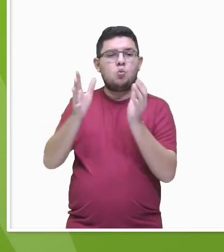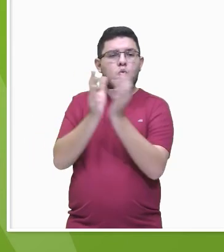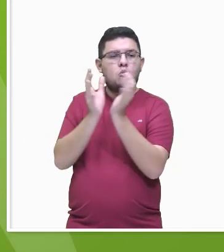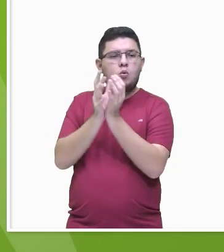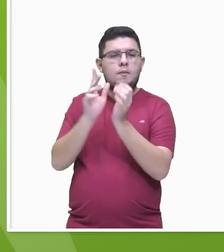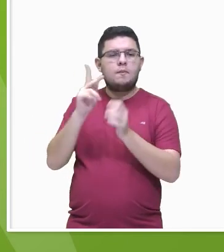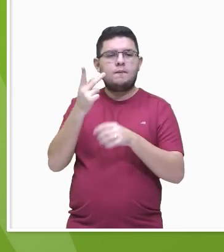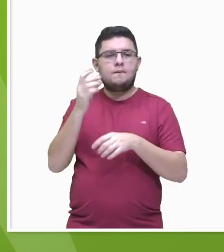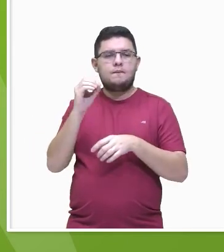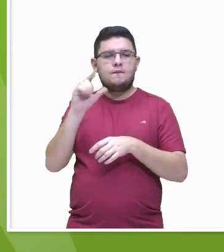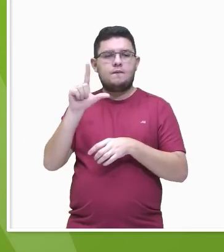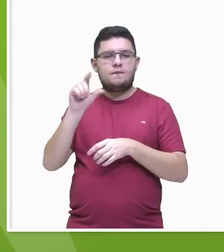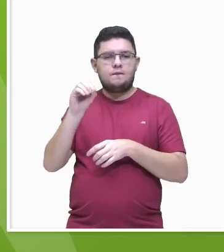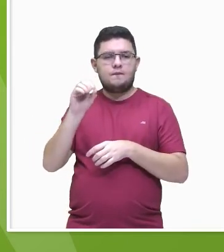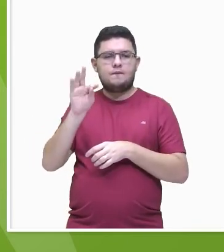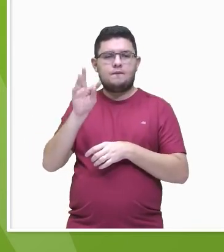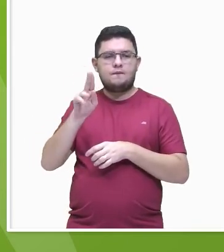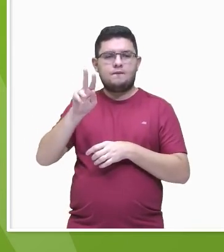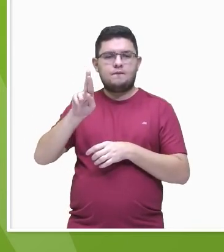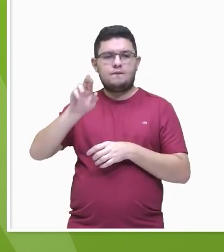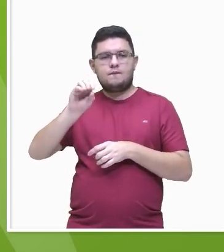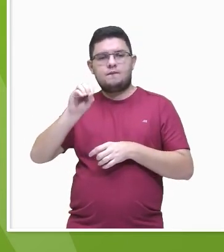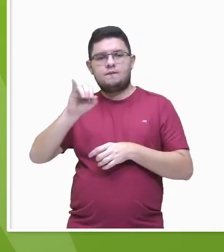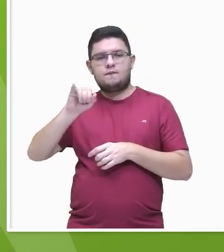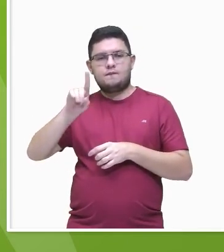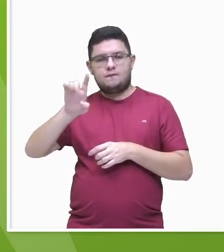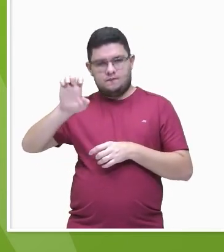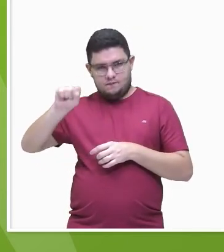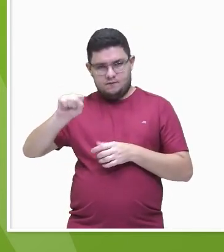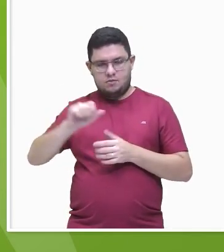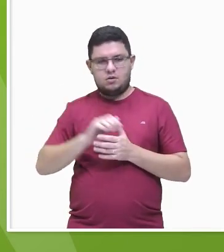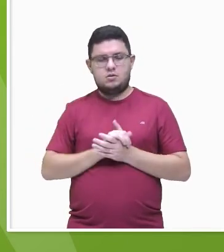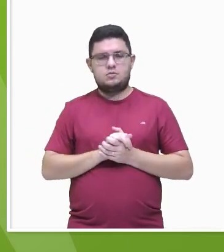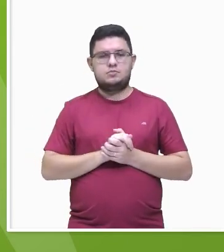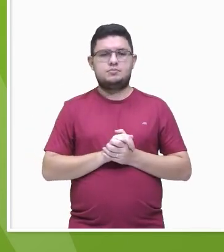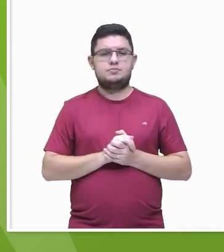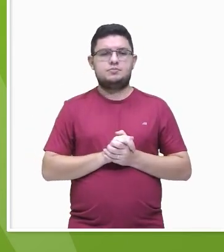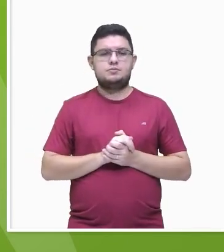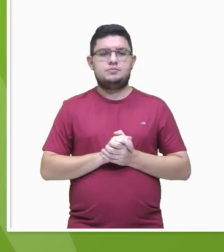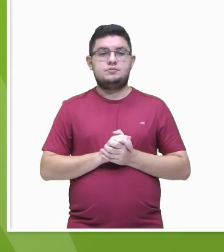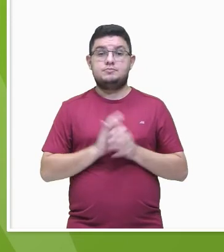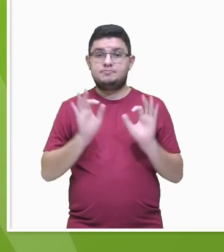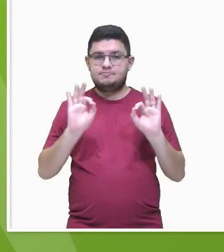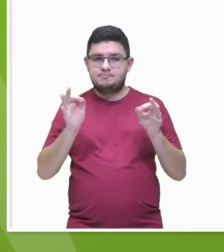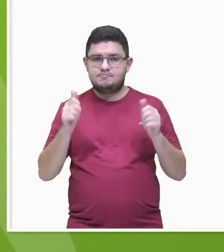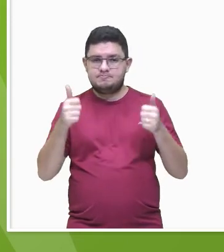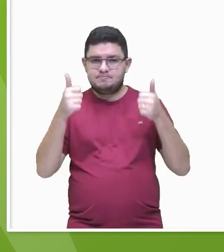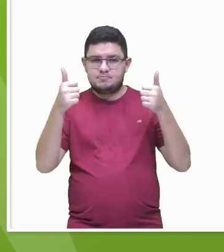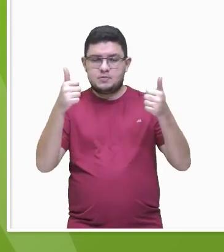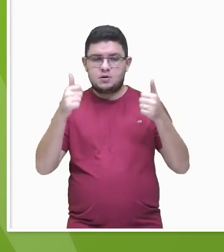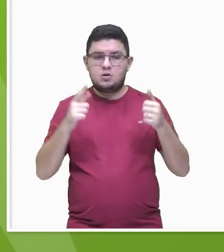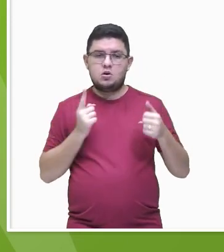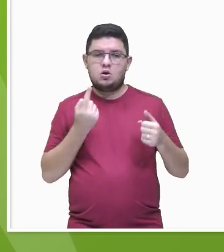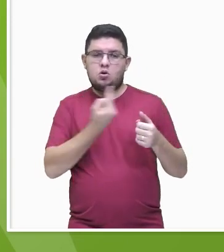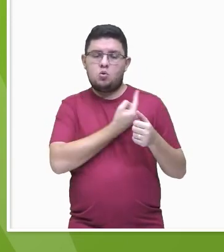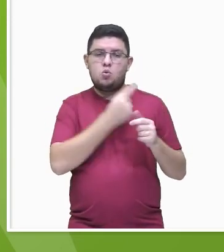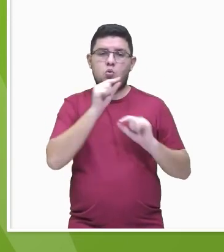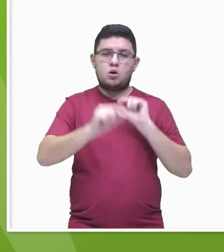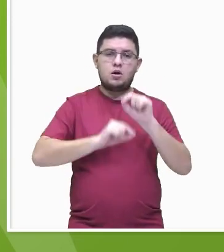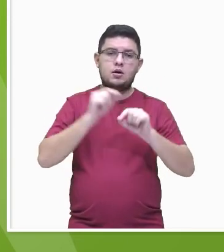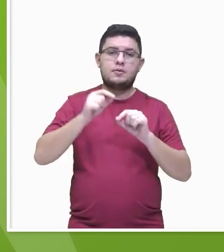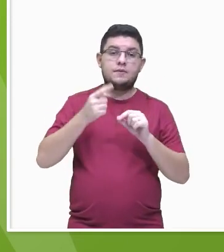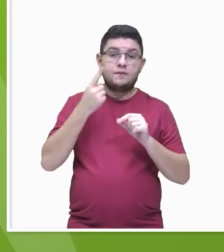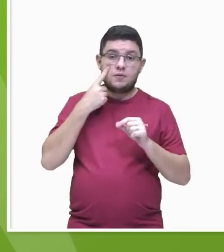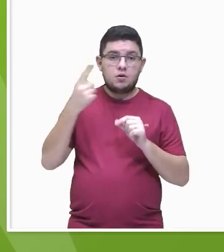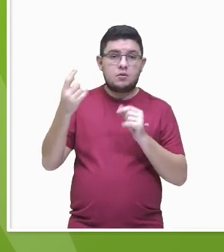dos holoturoides, né? Um outro grupo dos equinodermos, certo? Muito bem, então a gente conheceu aí mais informações